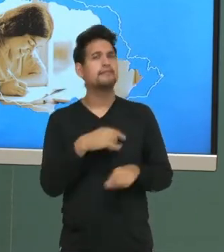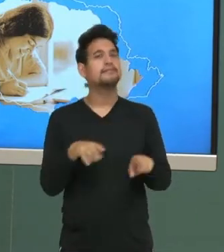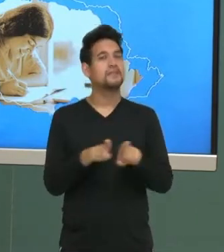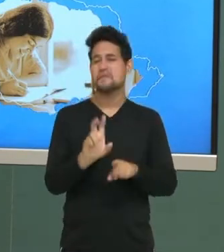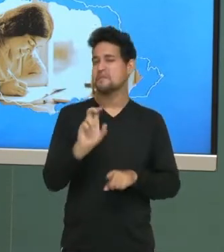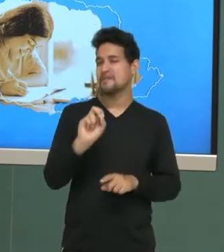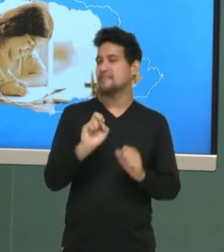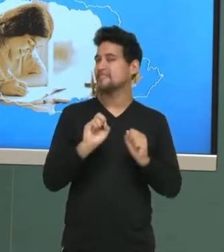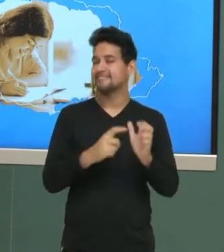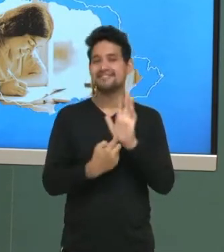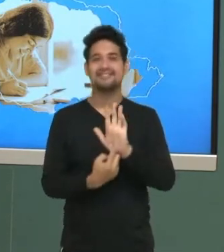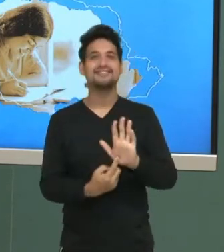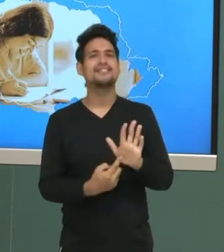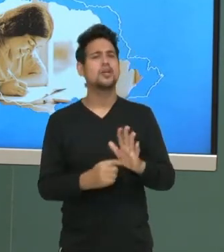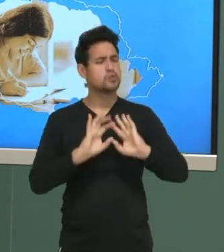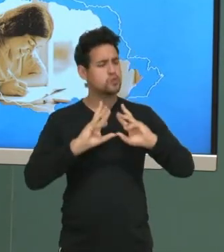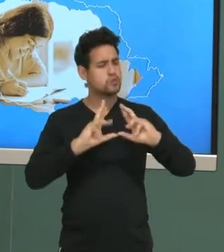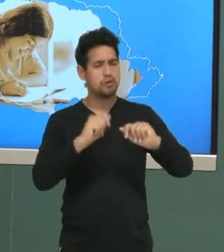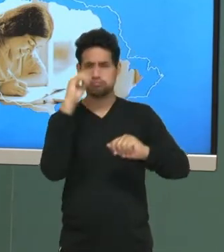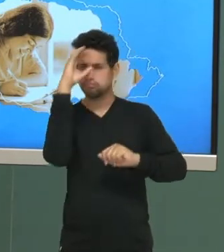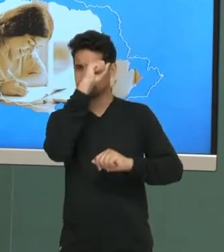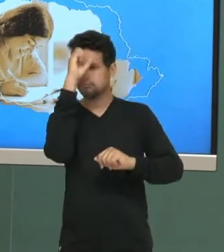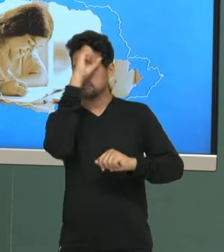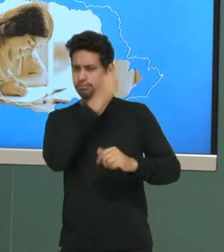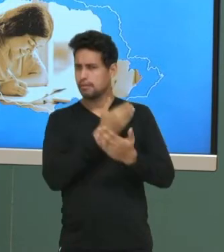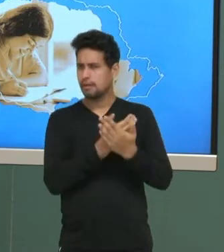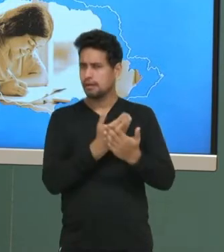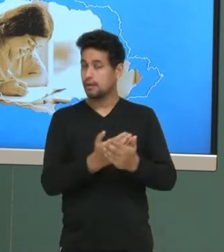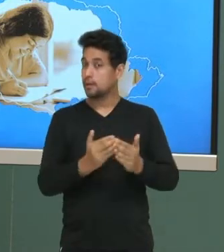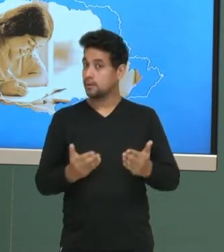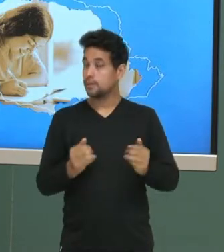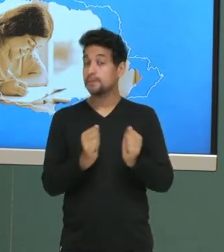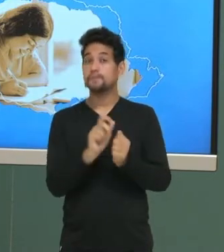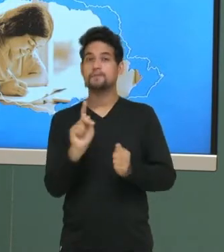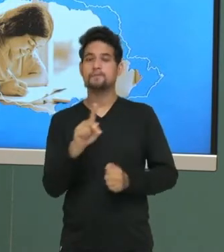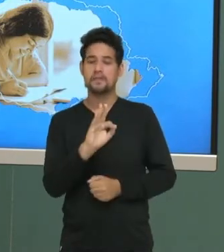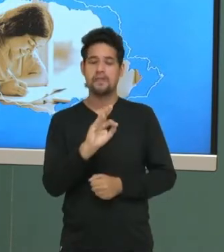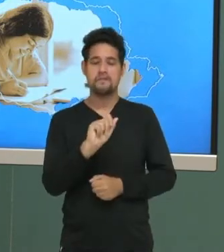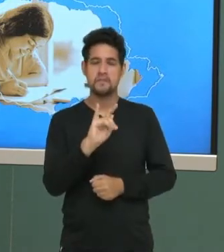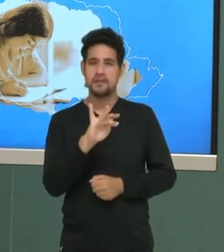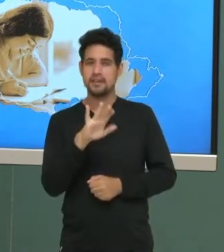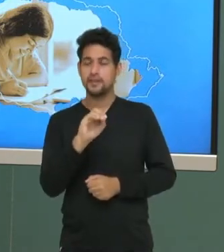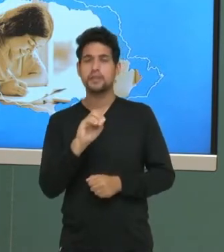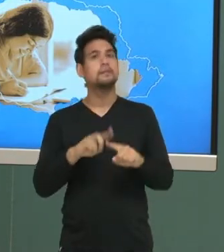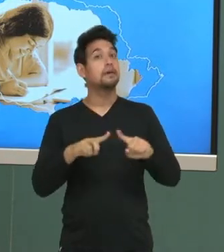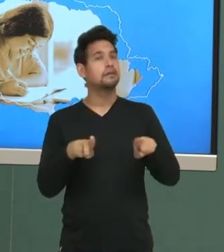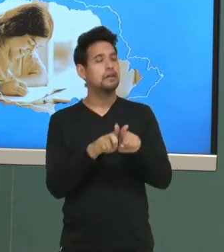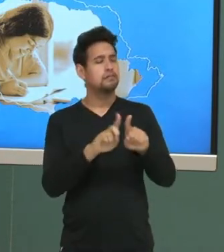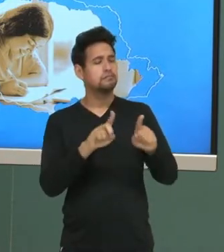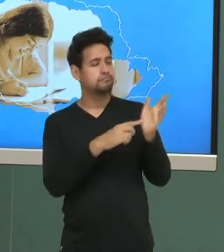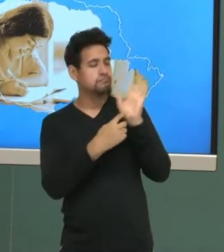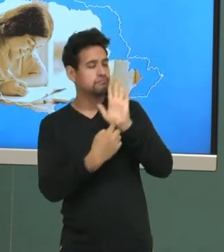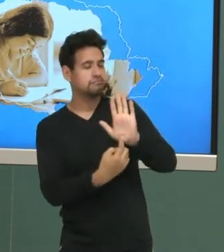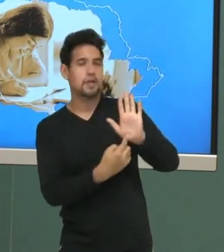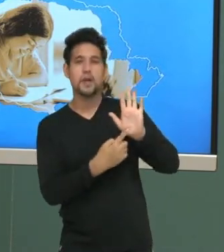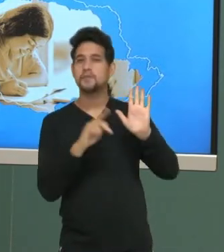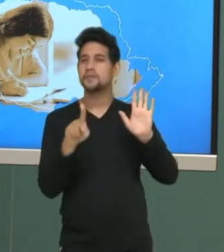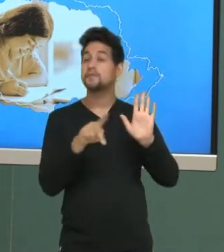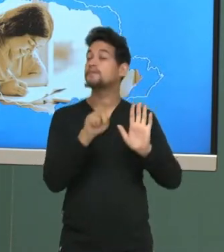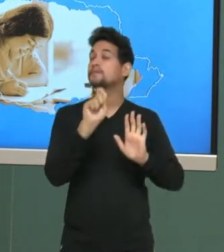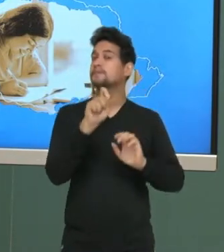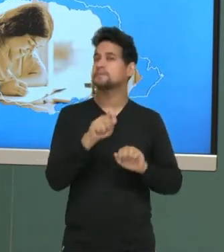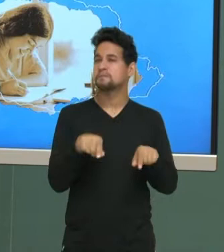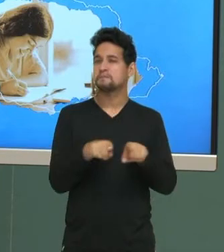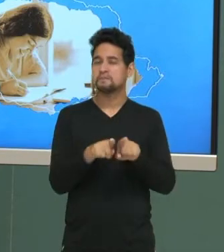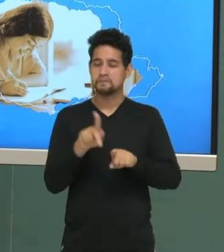avó, tudo o que você está aprendendo na aula de ciências com o professor Fabiano. Além disso, você vai mostrar para o seu professor e